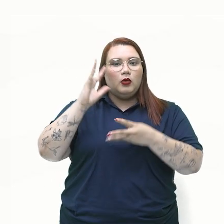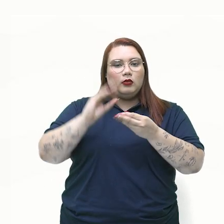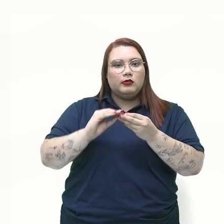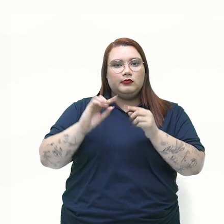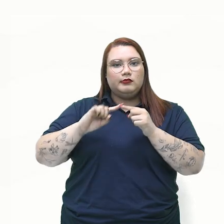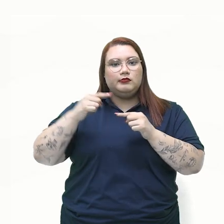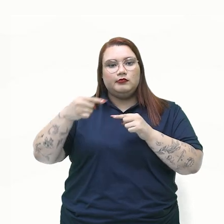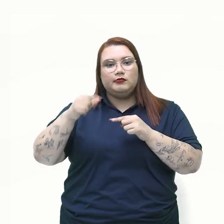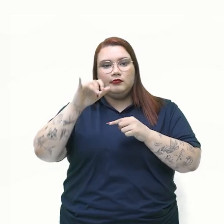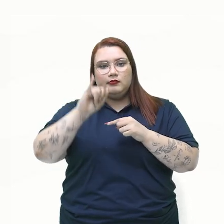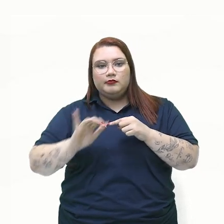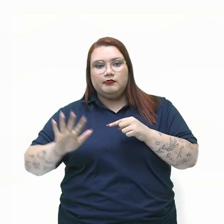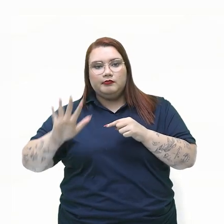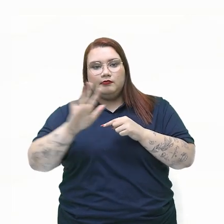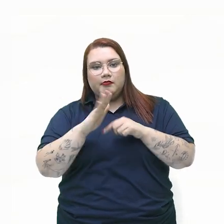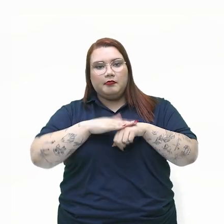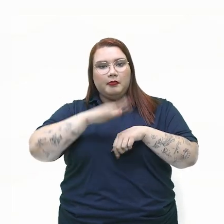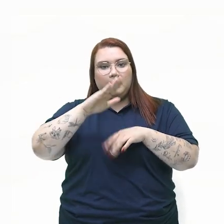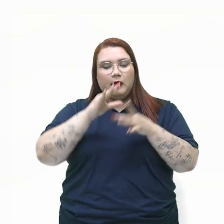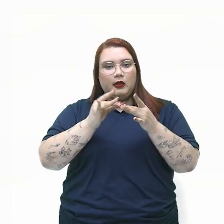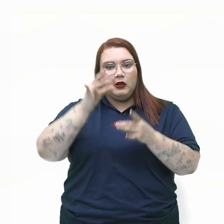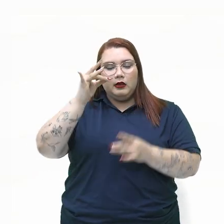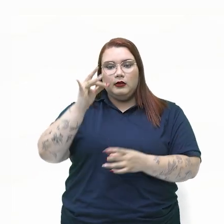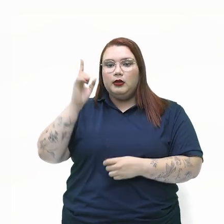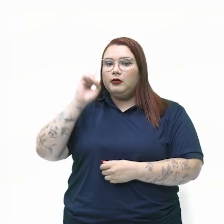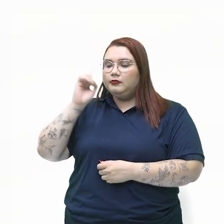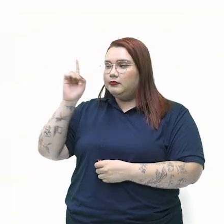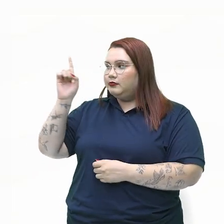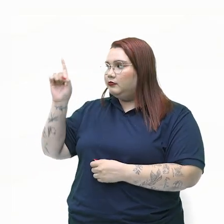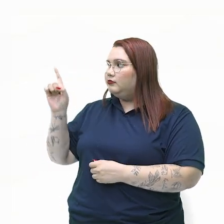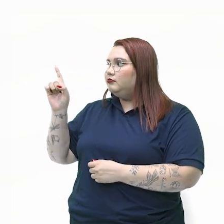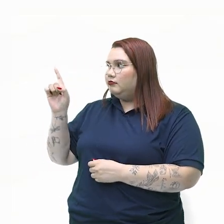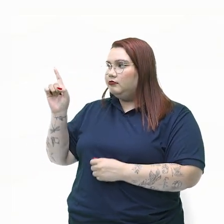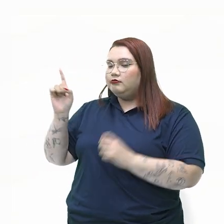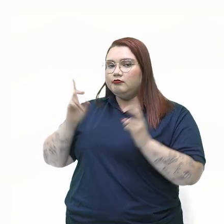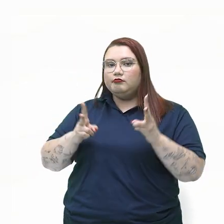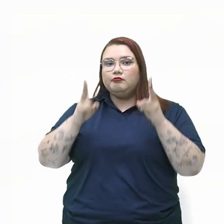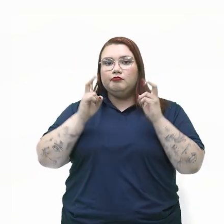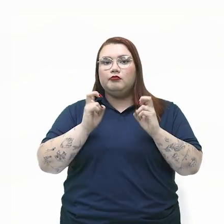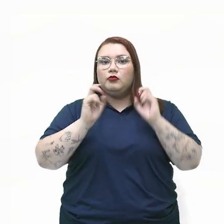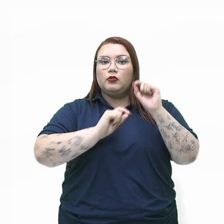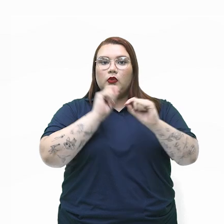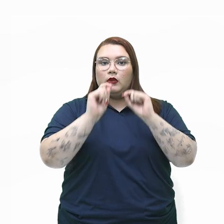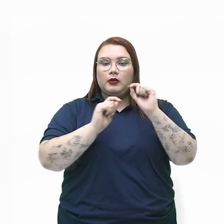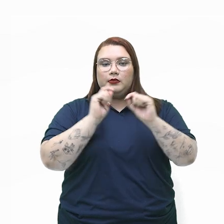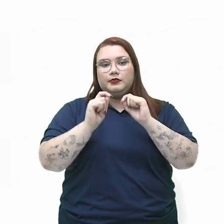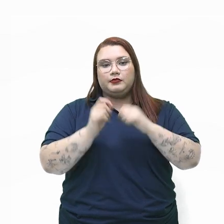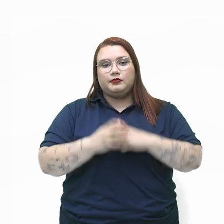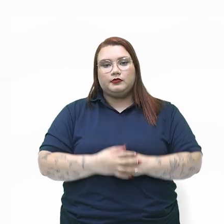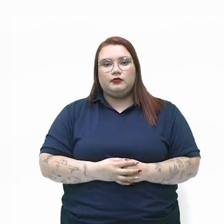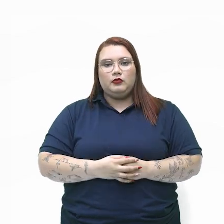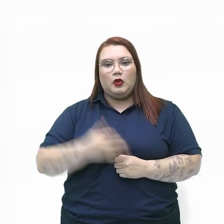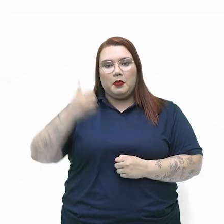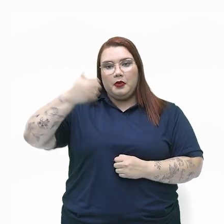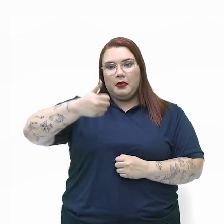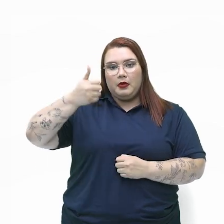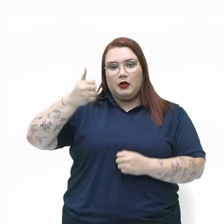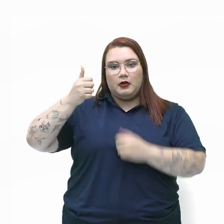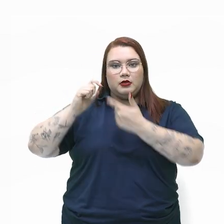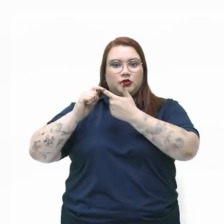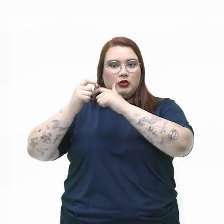compreender melhor na nossa próxima imagem de uma forma mais detalhada, tá? Então, a gente tem aqui, ó, a